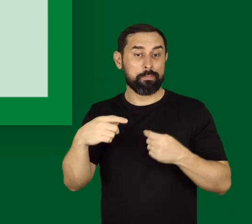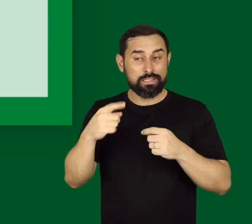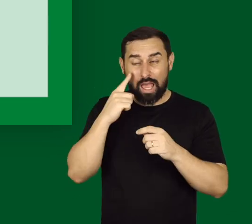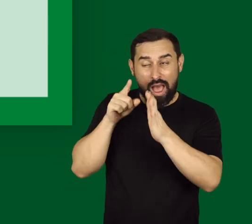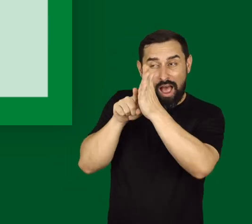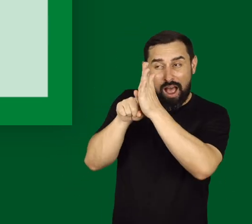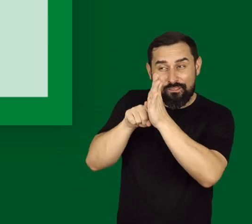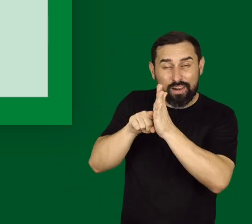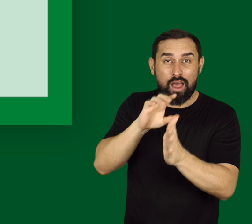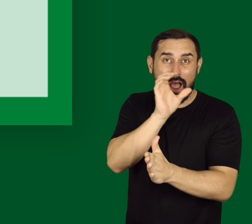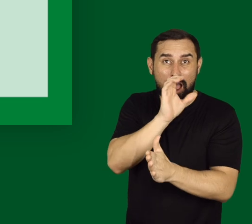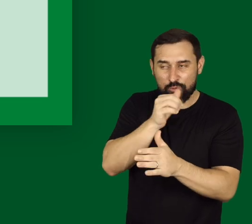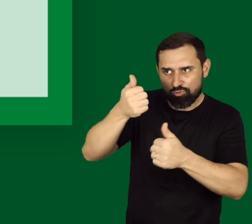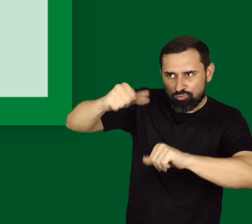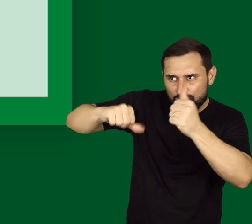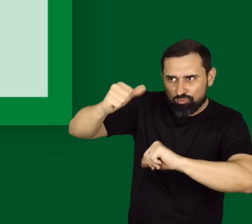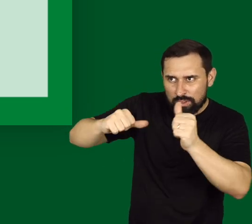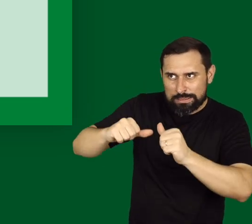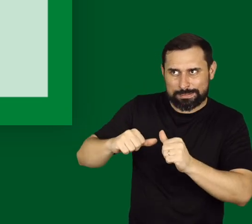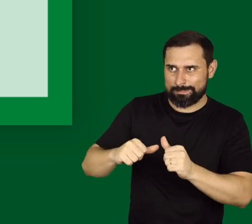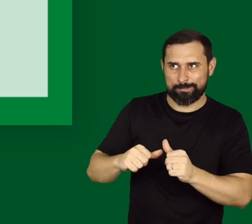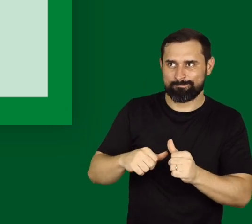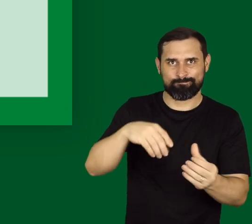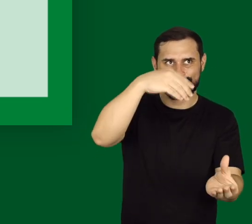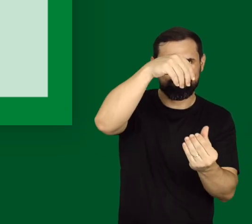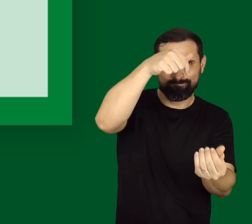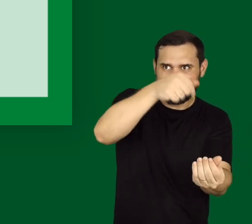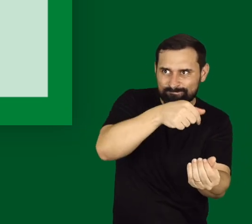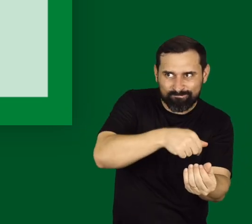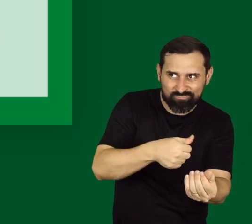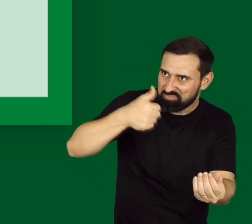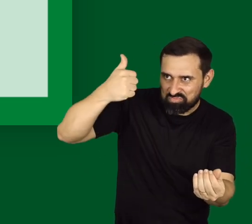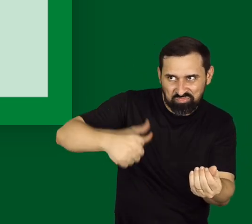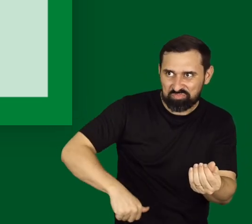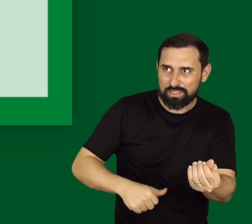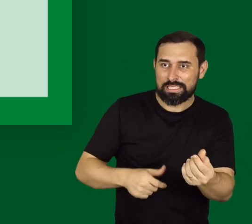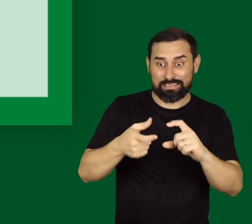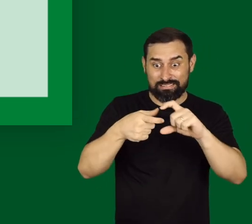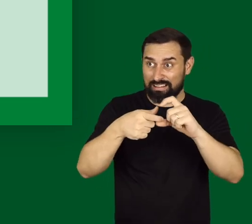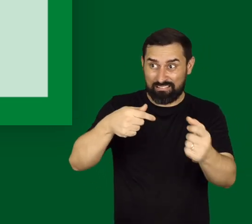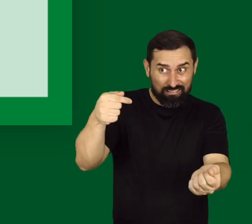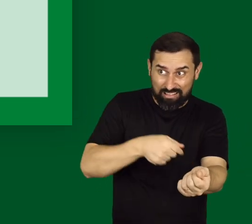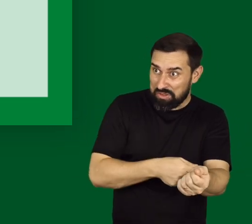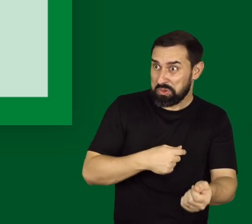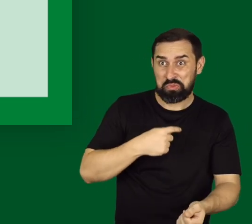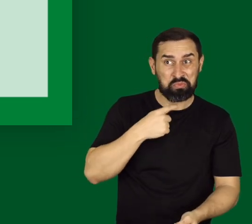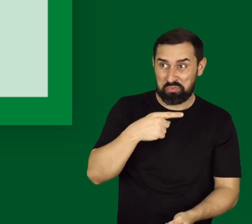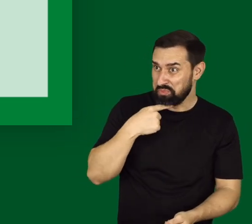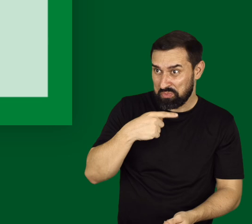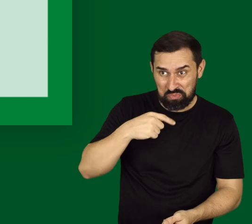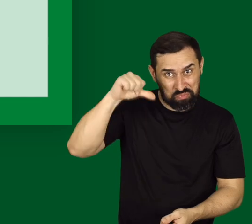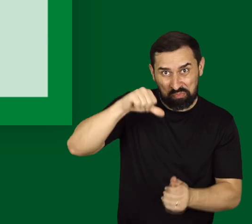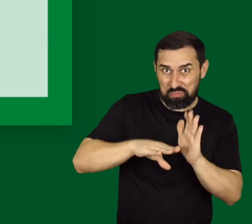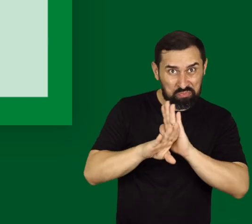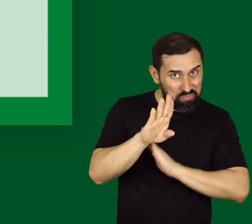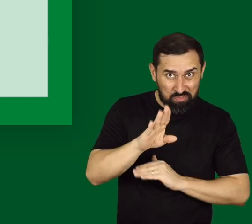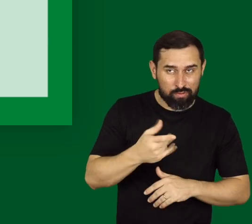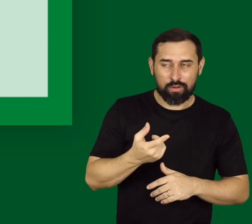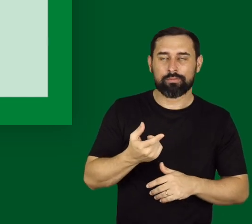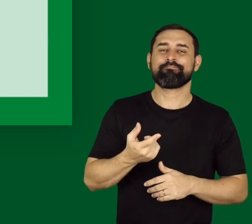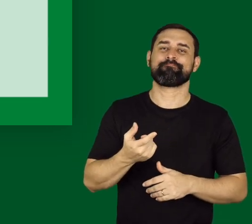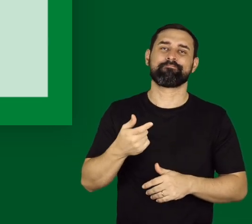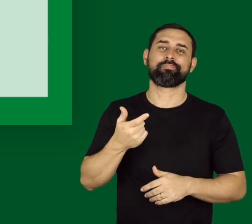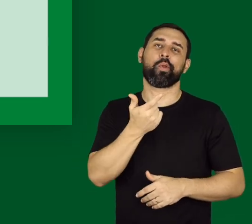usar no caso, o corticoide, a hidrocortisona, também precocemente. Ou seja, você vai ter que fazer uma avaliação